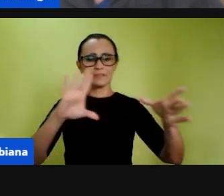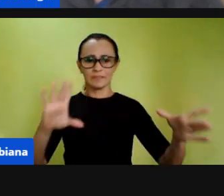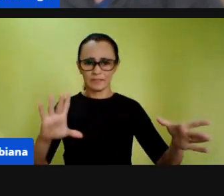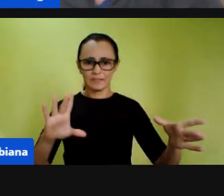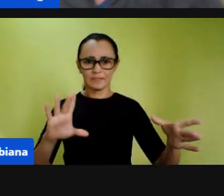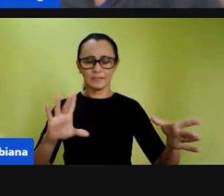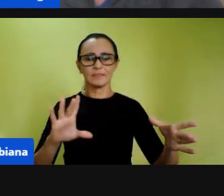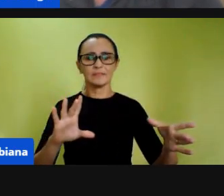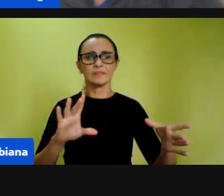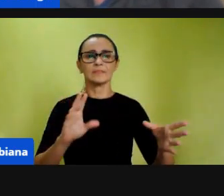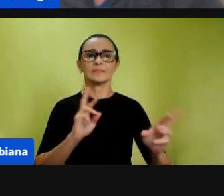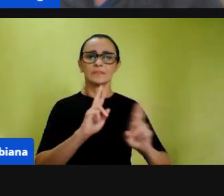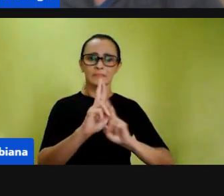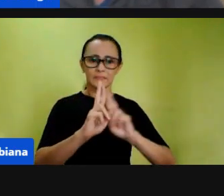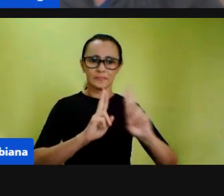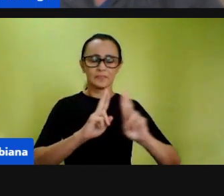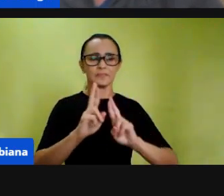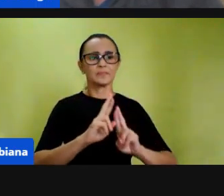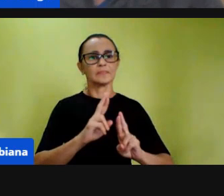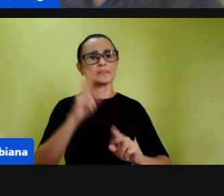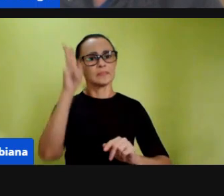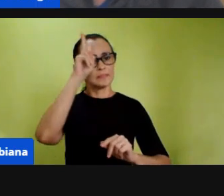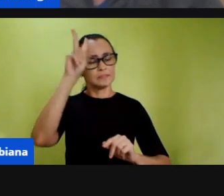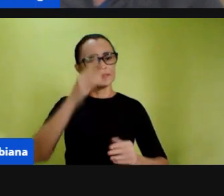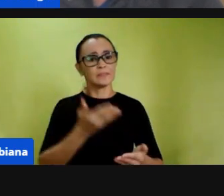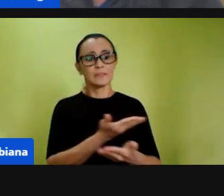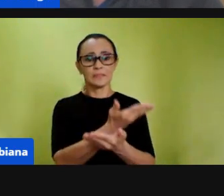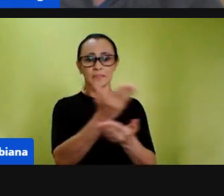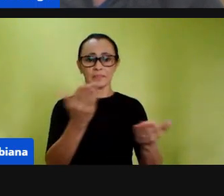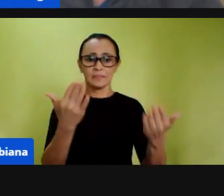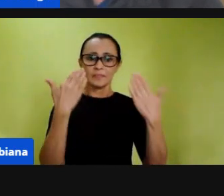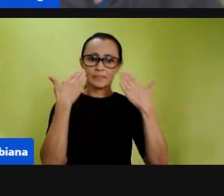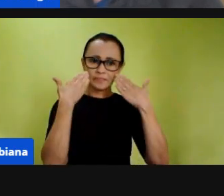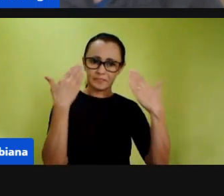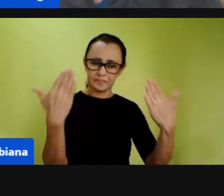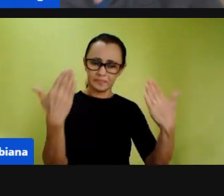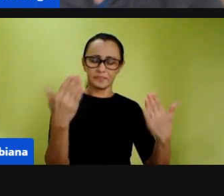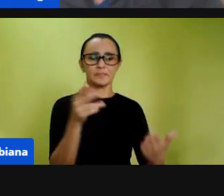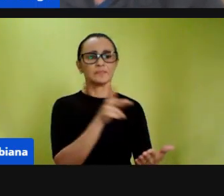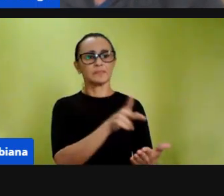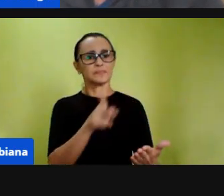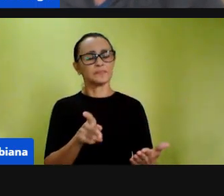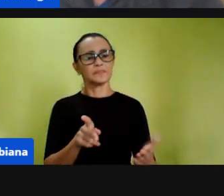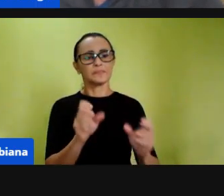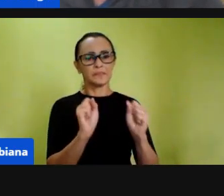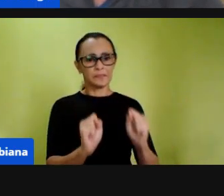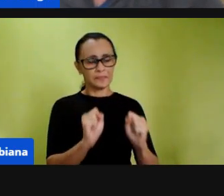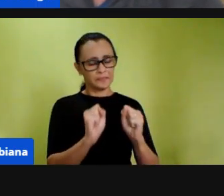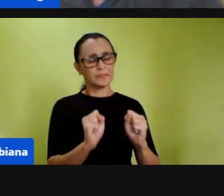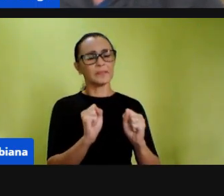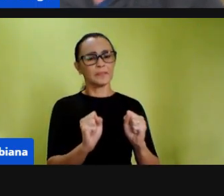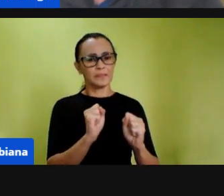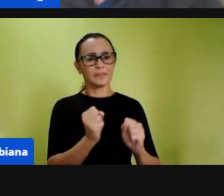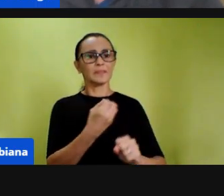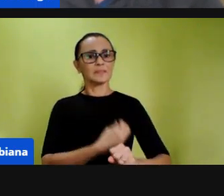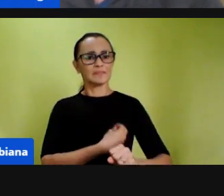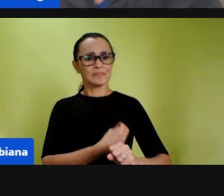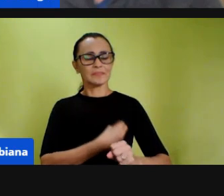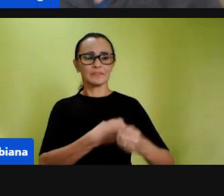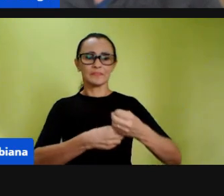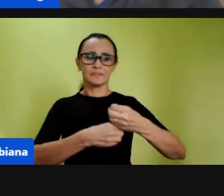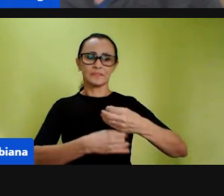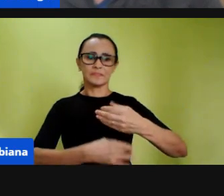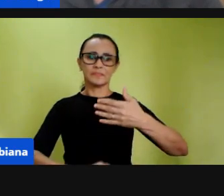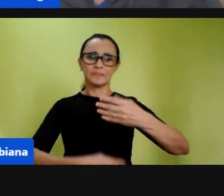Lembrando que você aí de casa, né, você que nos assiste, professor, professora, pode participar através do chat.